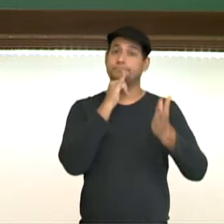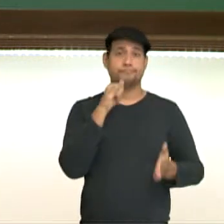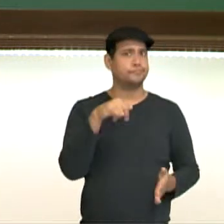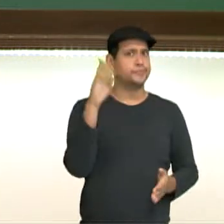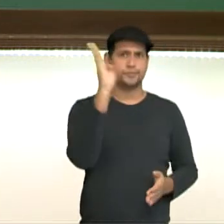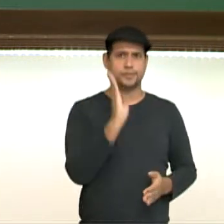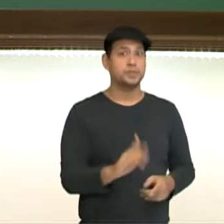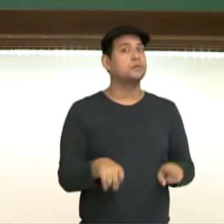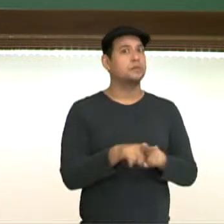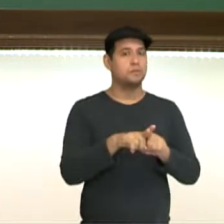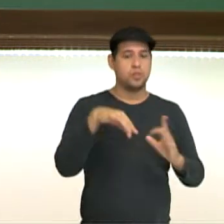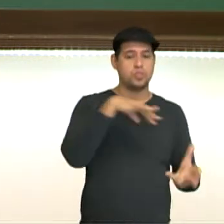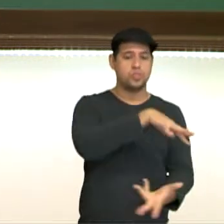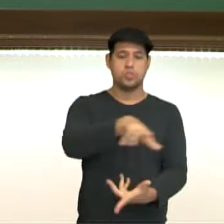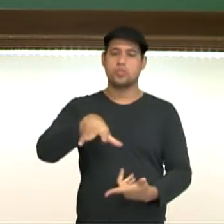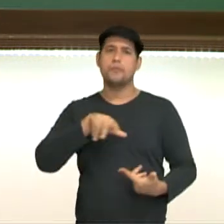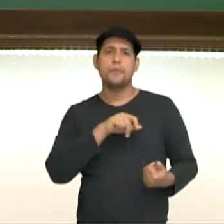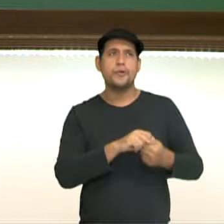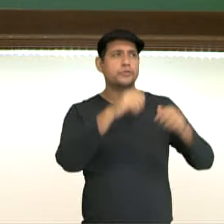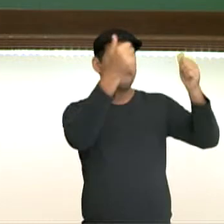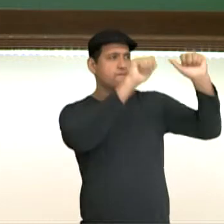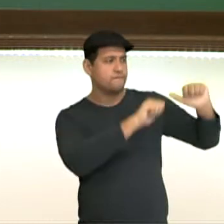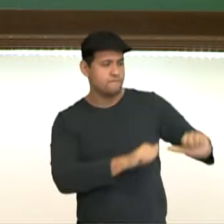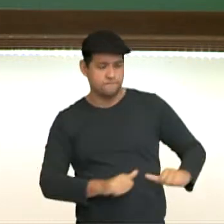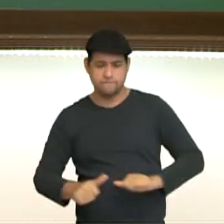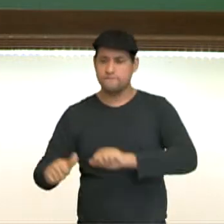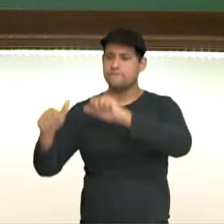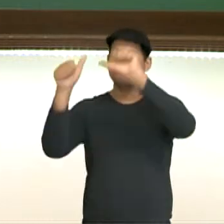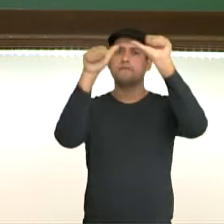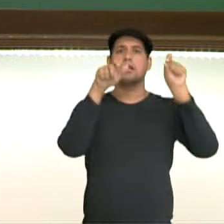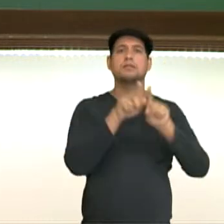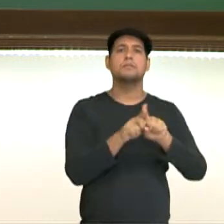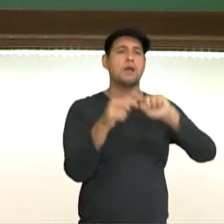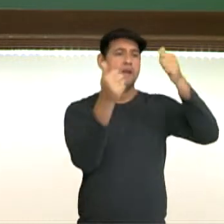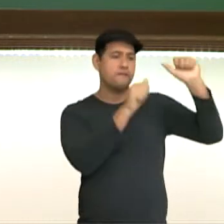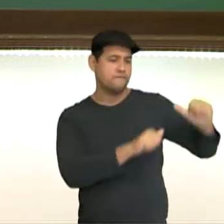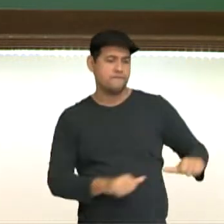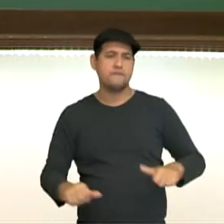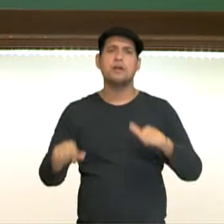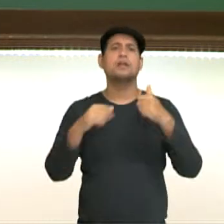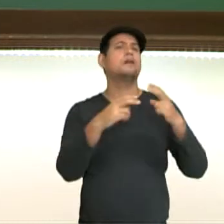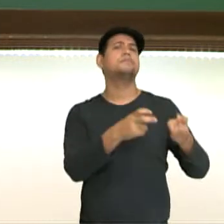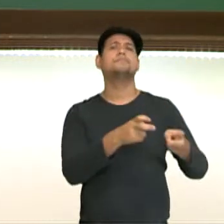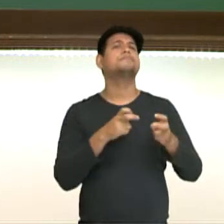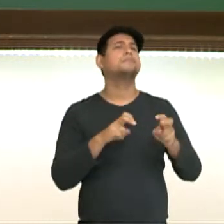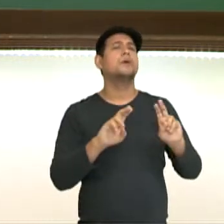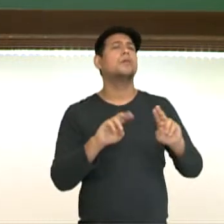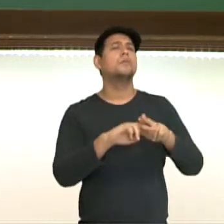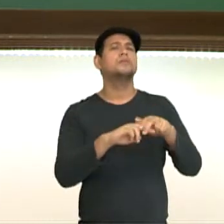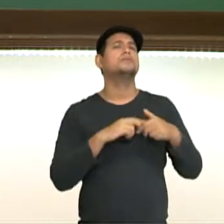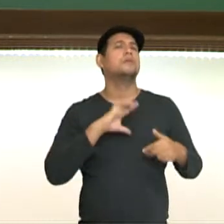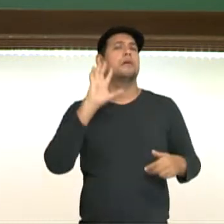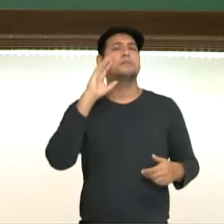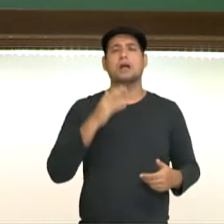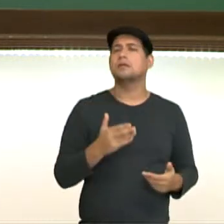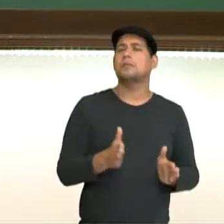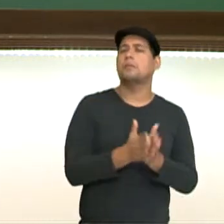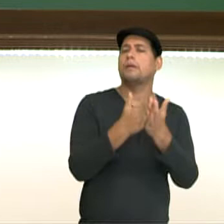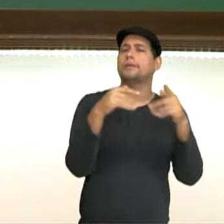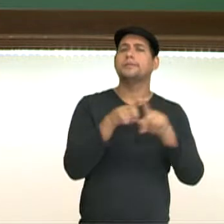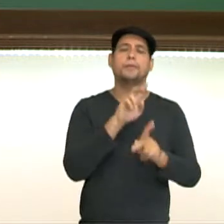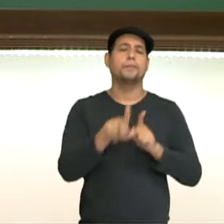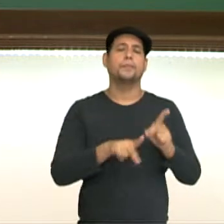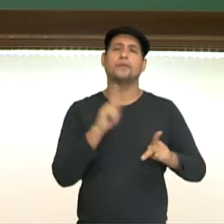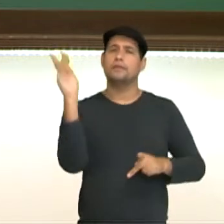e no mundo, dar uma boa avaliada, bem como avaliar as consequências da pobreza em termos de população brasileira